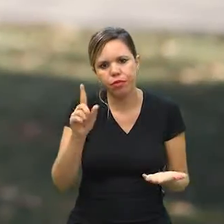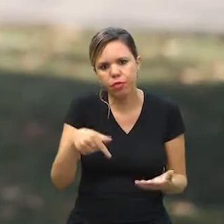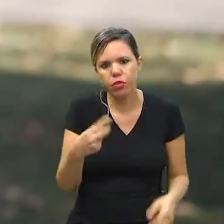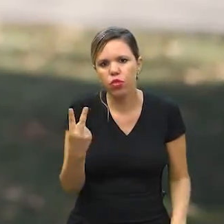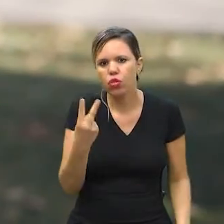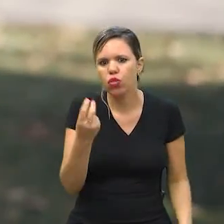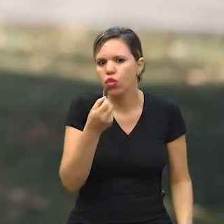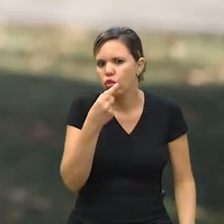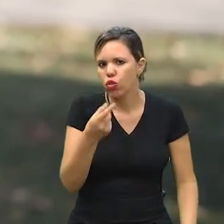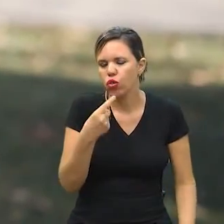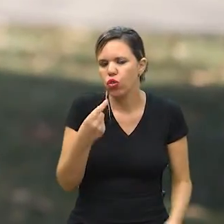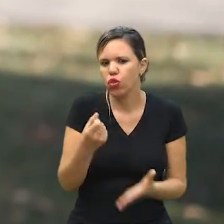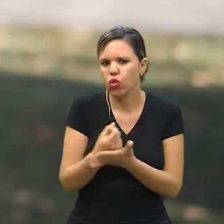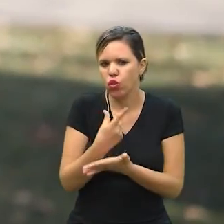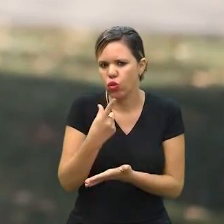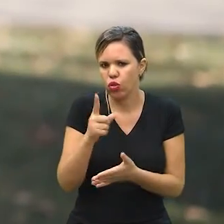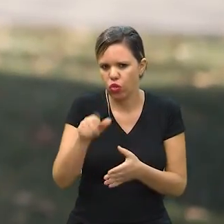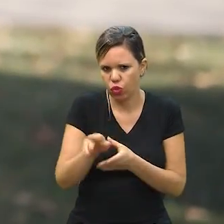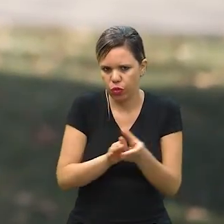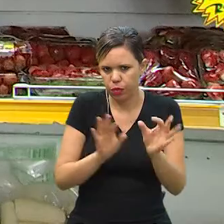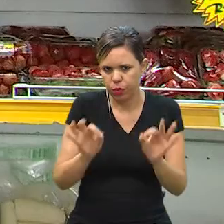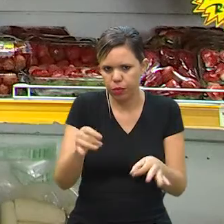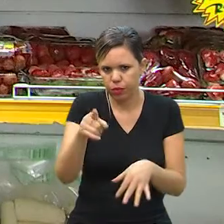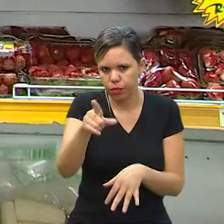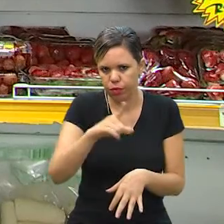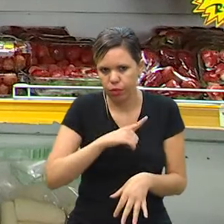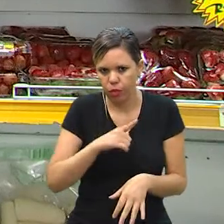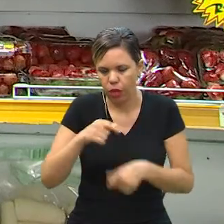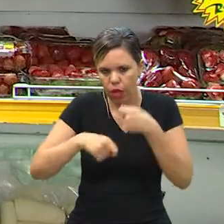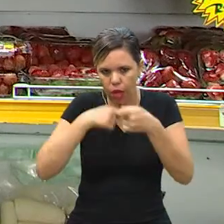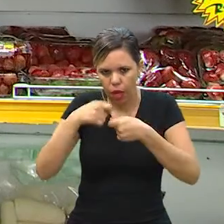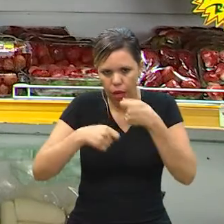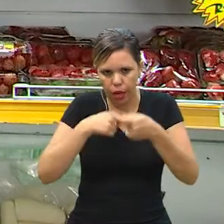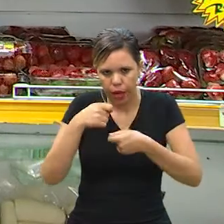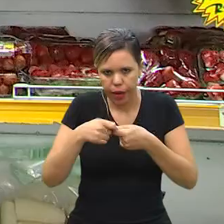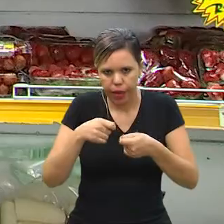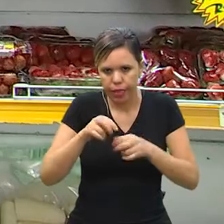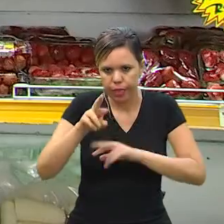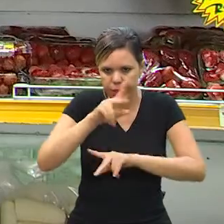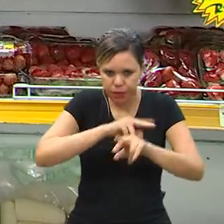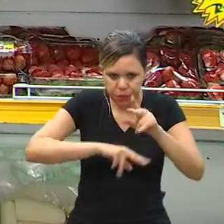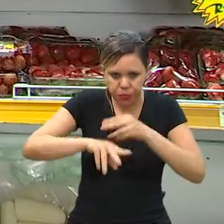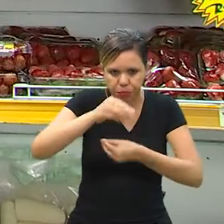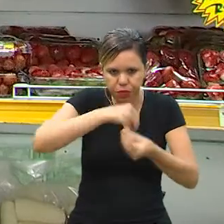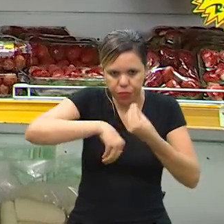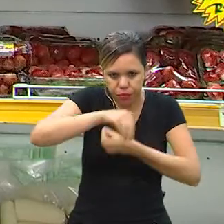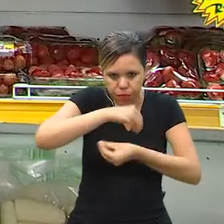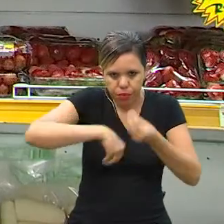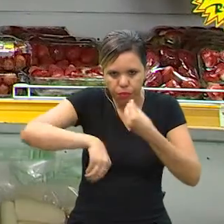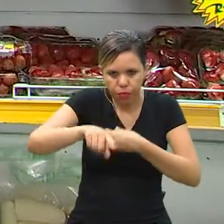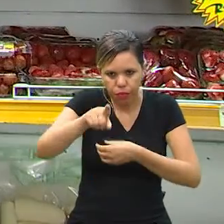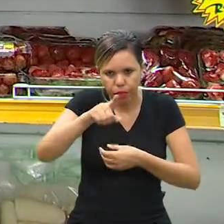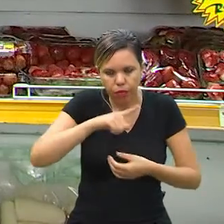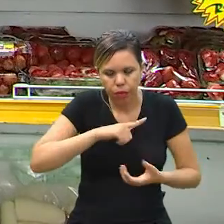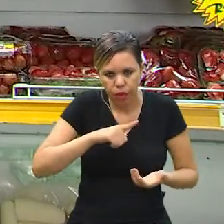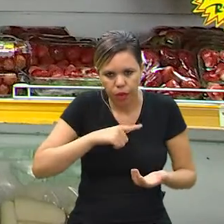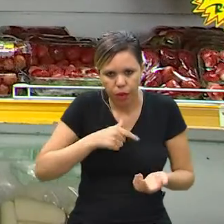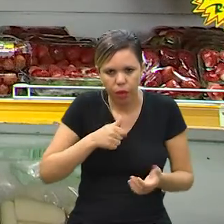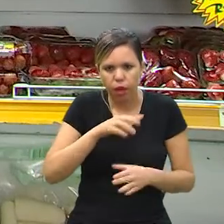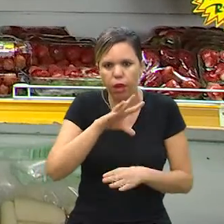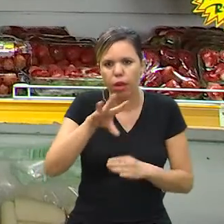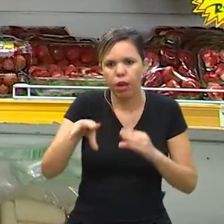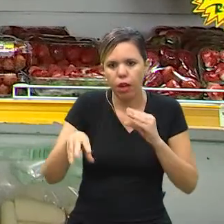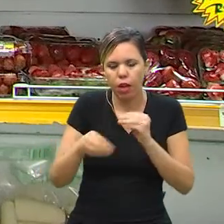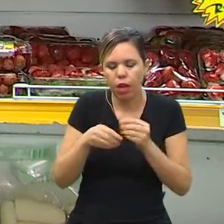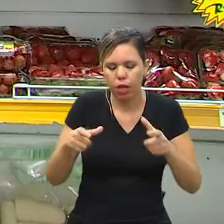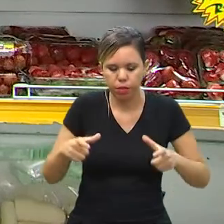essas vitaminas da farmácia são indicadas? Se você tem uma alimentação diversificada, né? Então você tem a